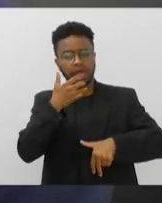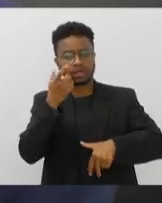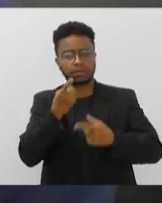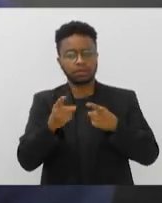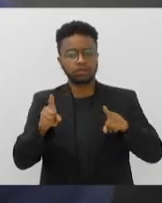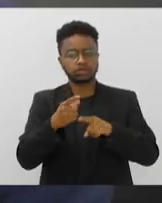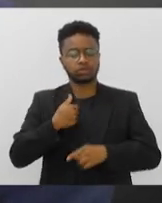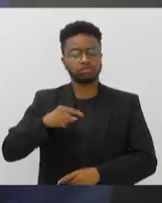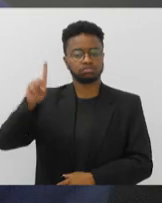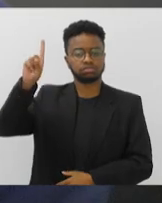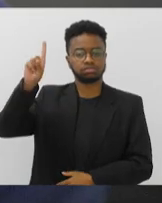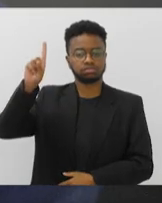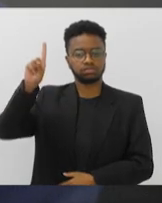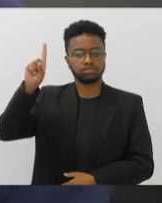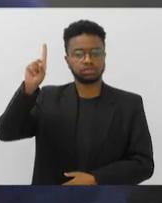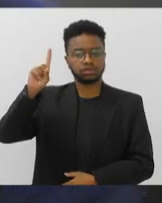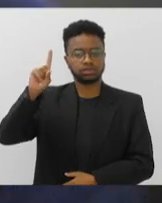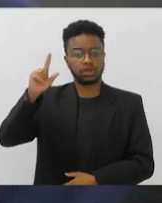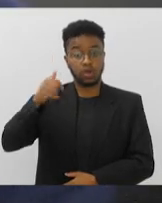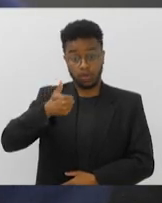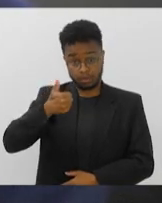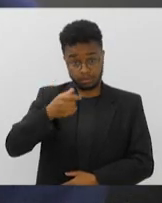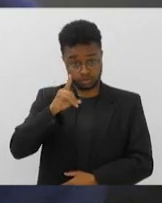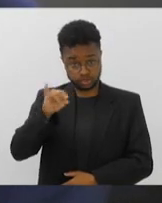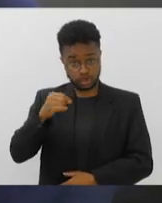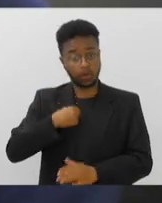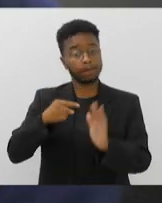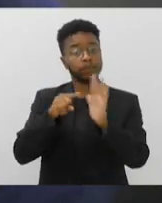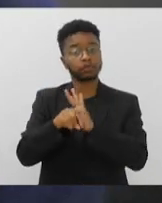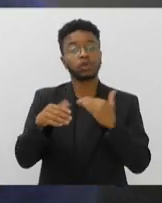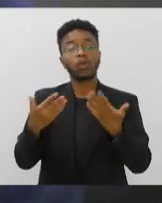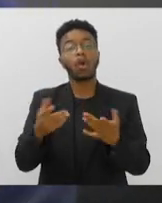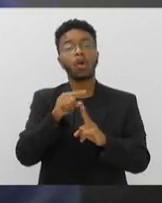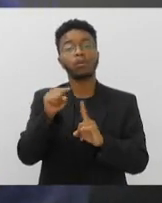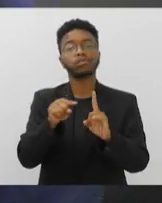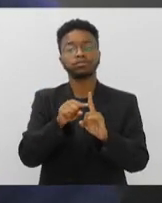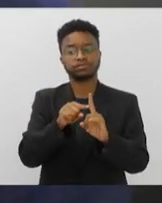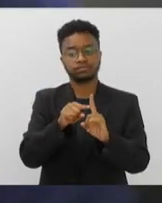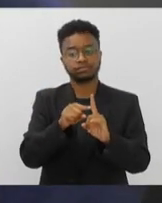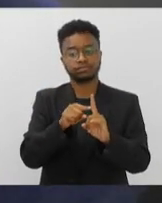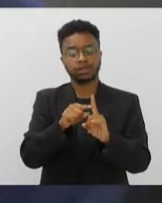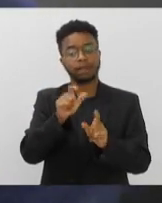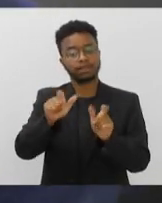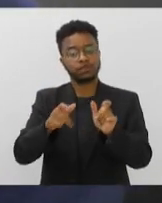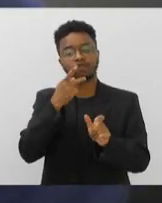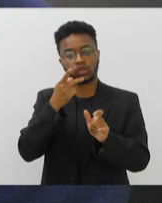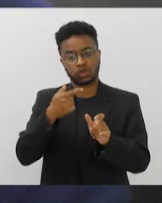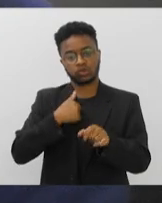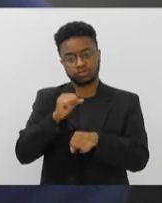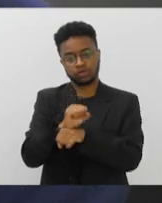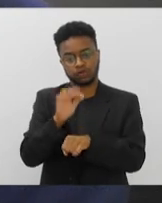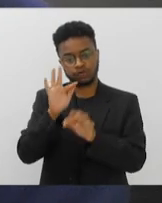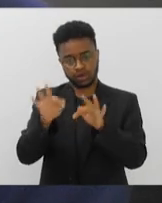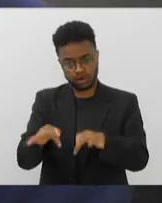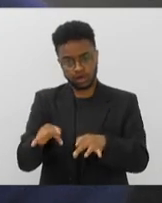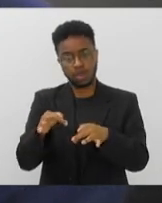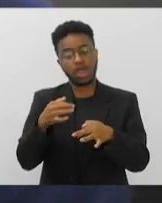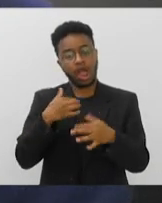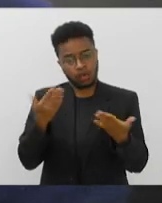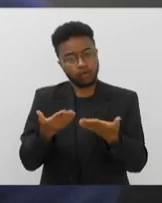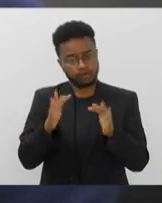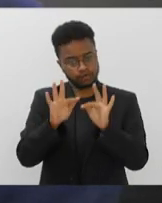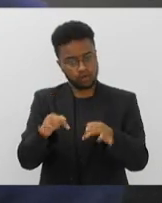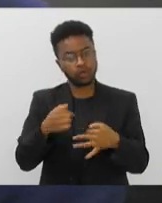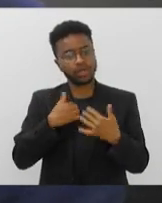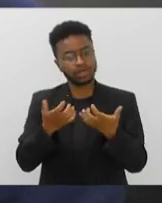chora pois não na que no primeiro dia eu perguntei qual era o objetivo me disseram que era para esperar o final estamos no final gost de saber qual o objetivo